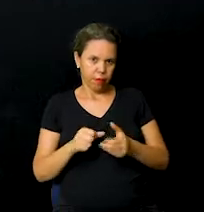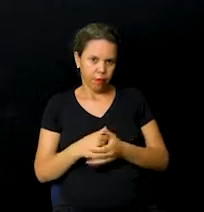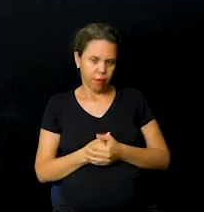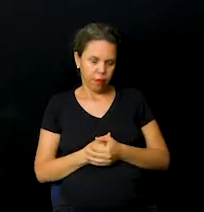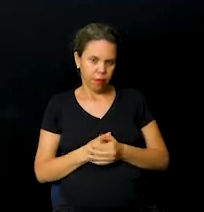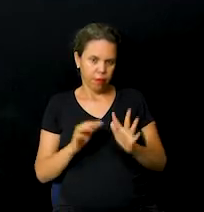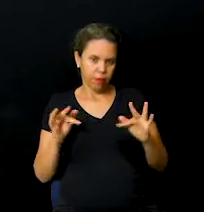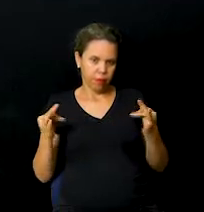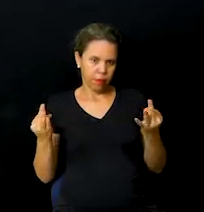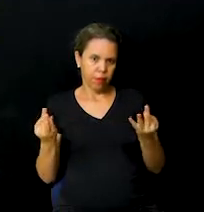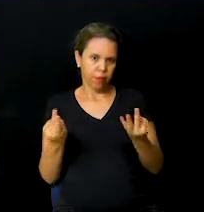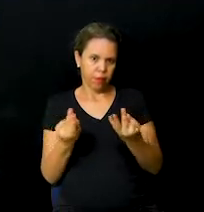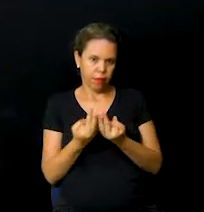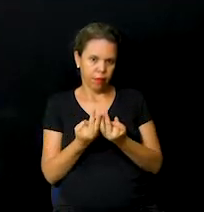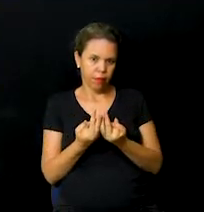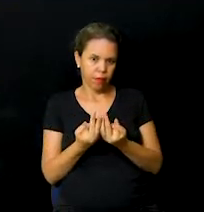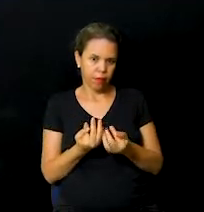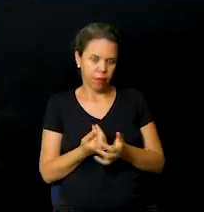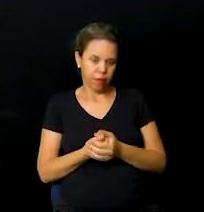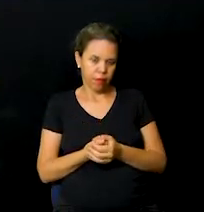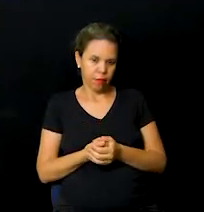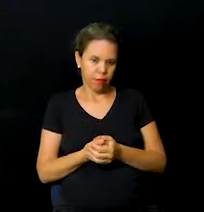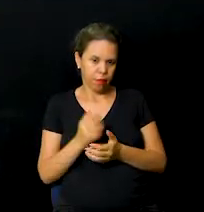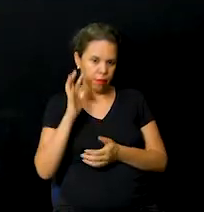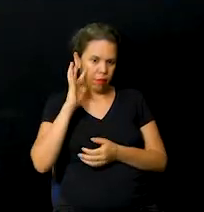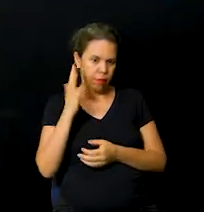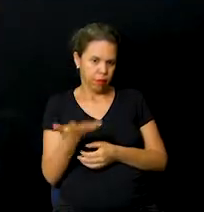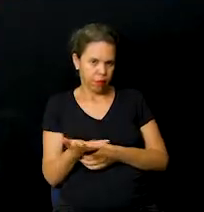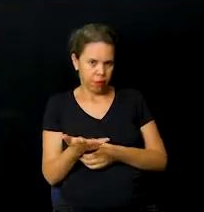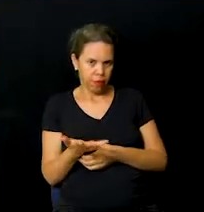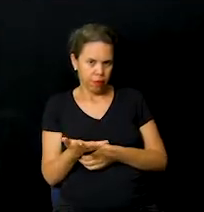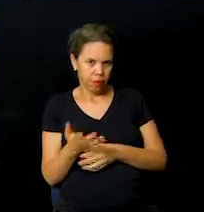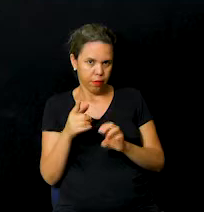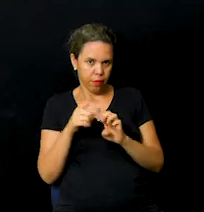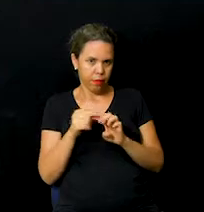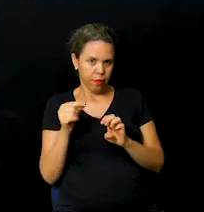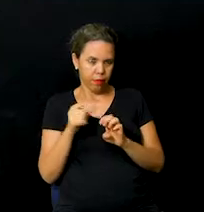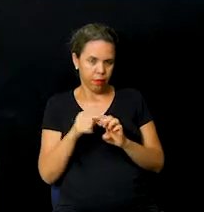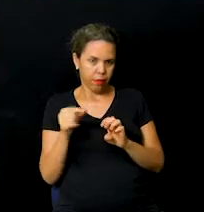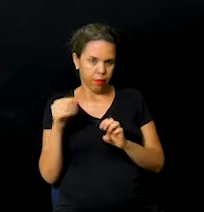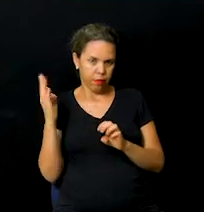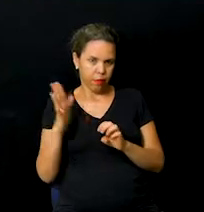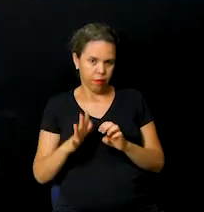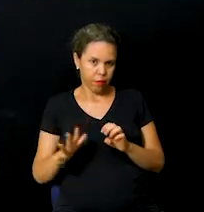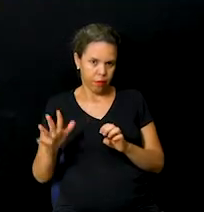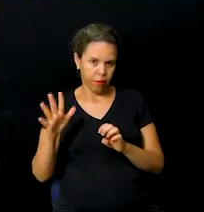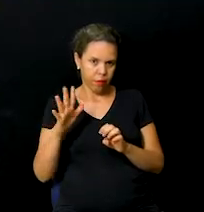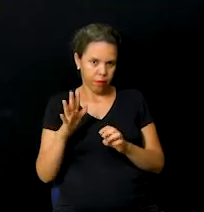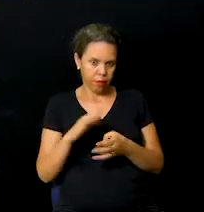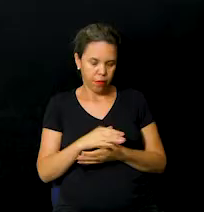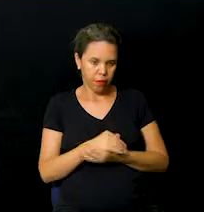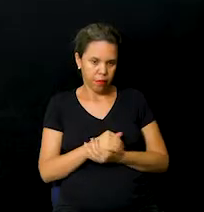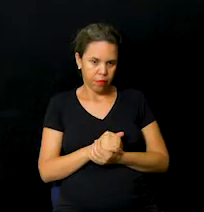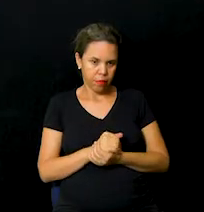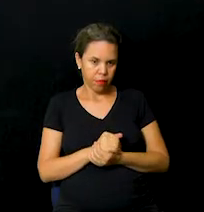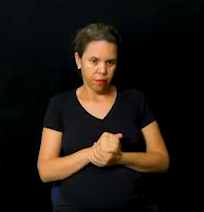sim, transformar as famílias e, consequentemente, os resultados do empreendedorismo no nosso